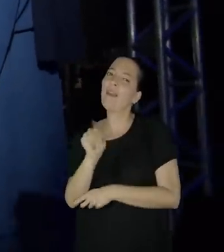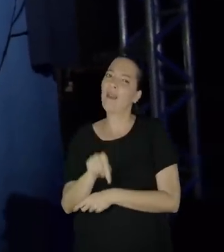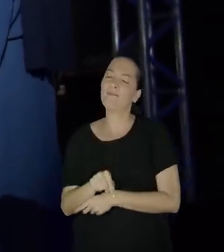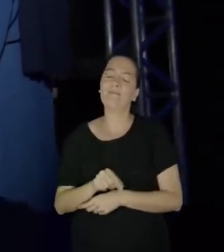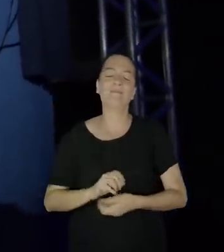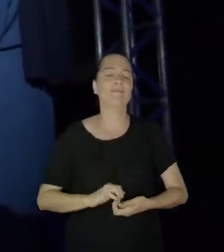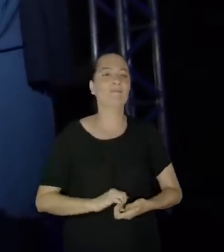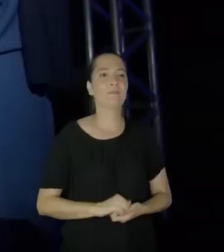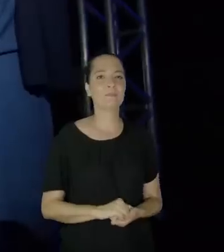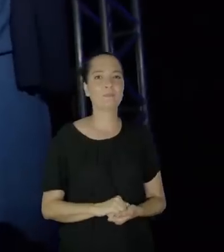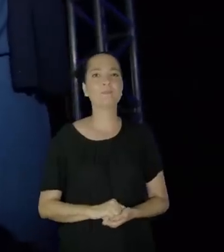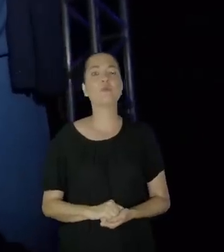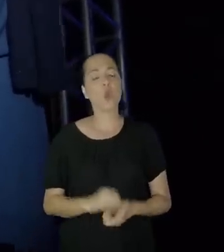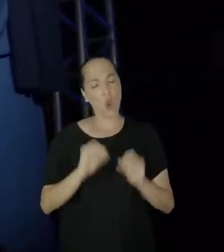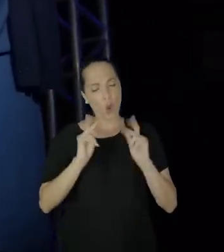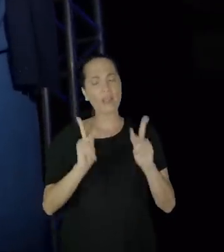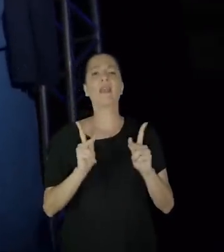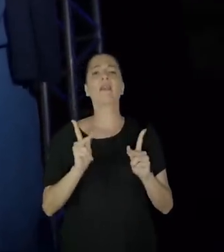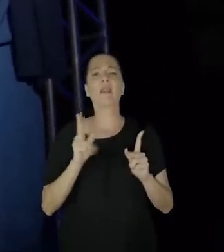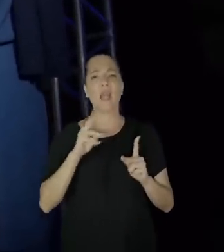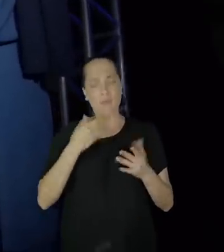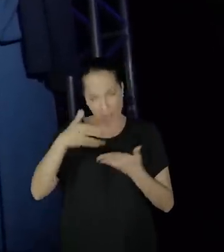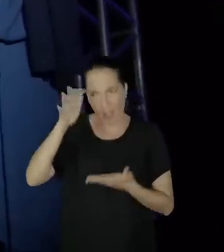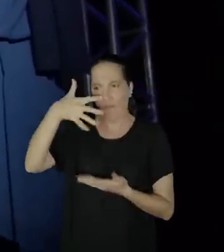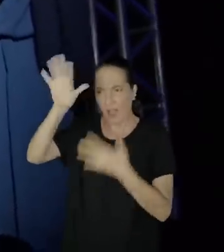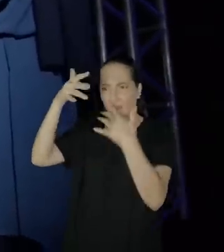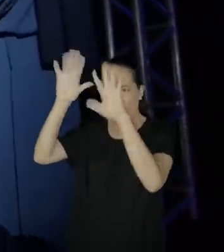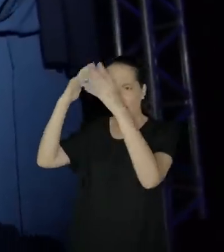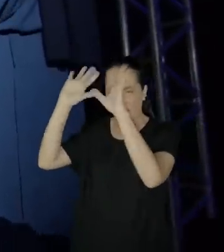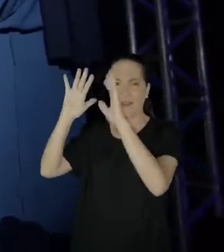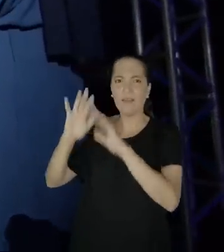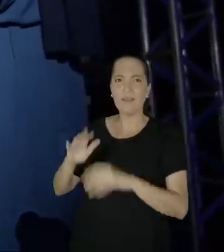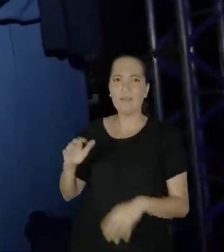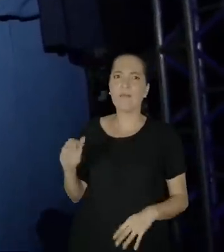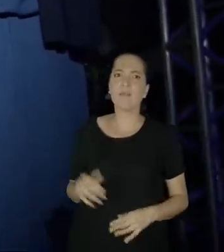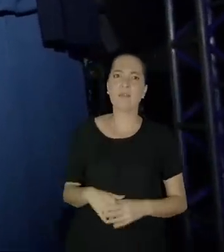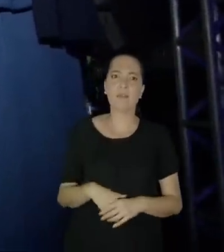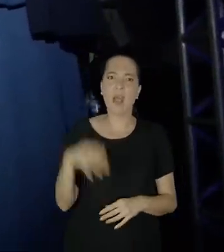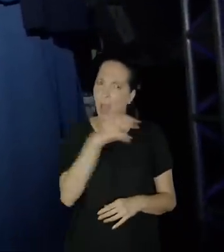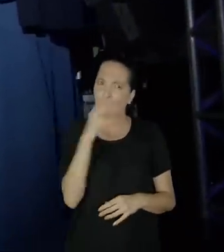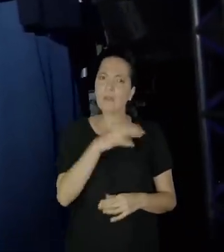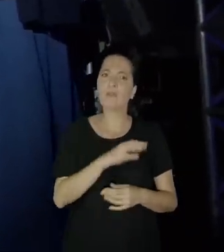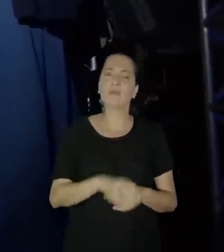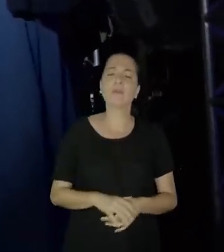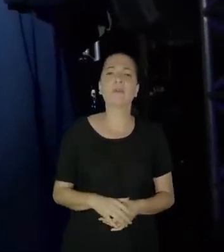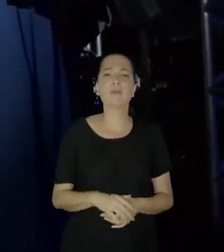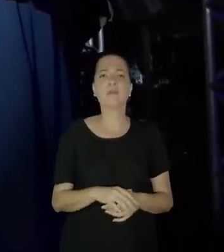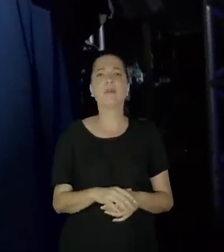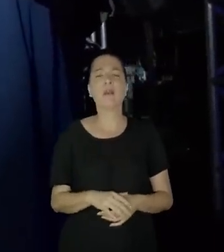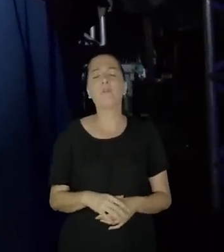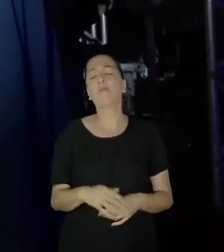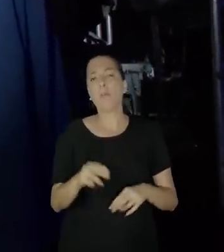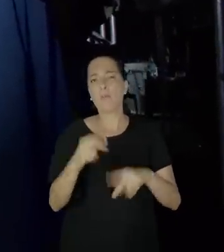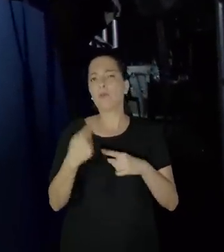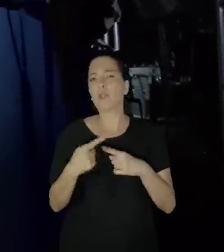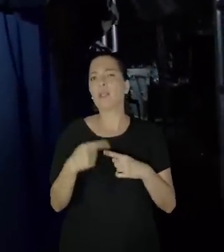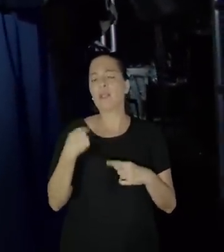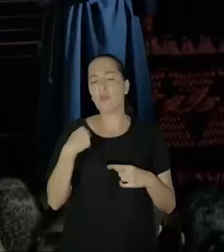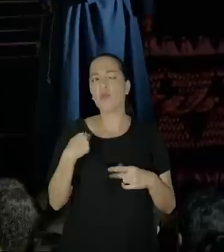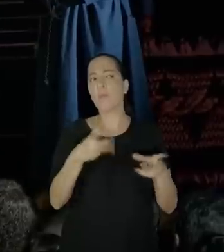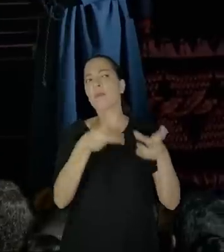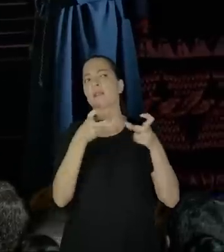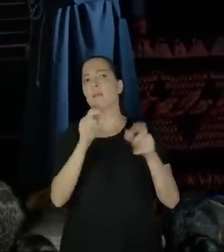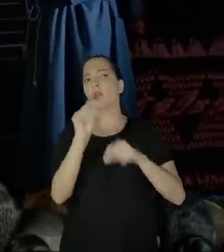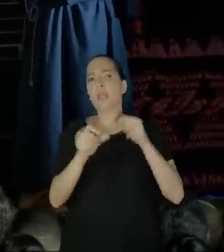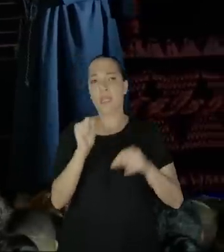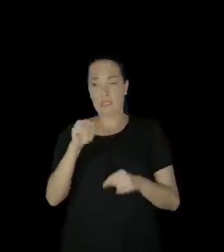Jesus. Faça quanto antes melhor. Pelo que estou vendo e ouvindo, se